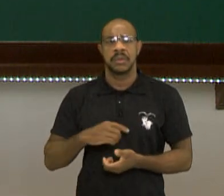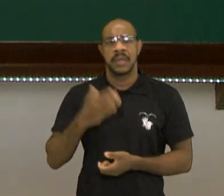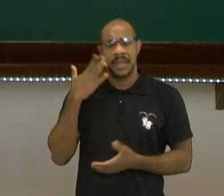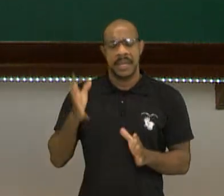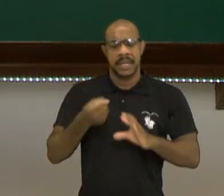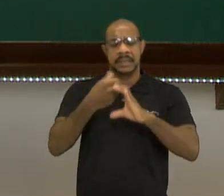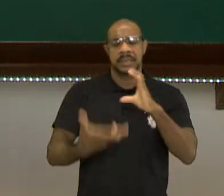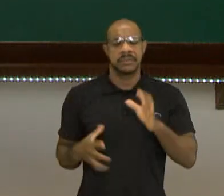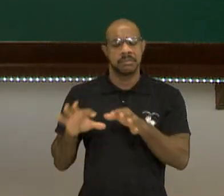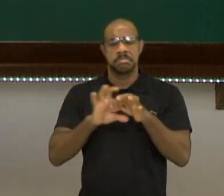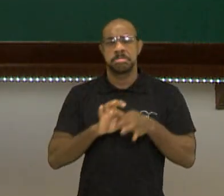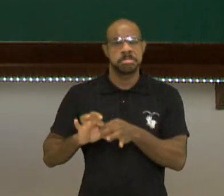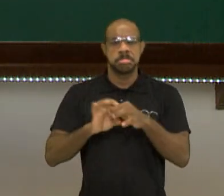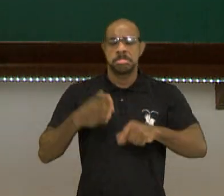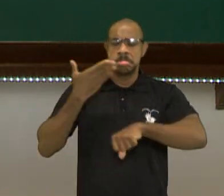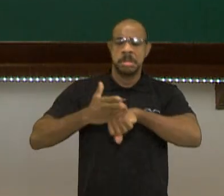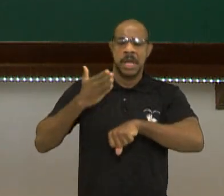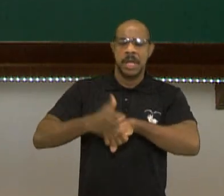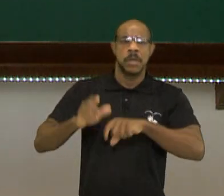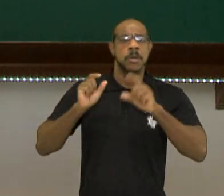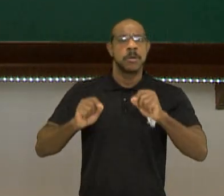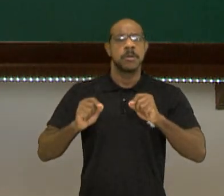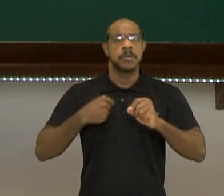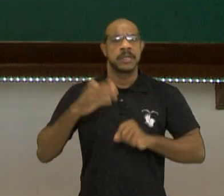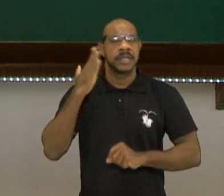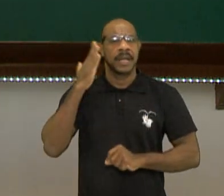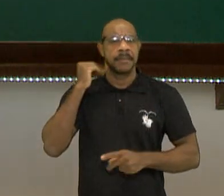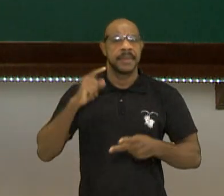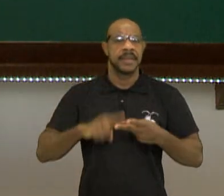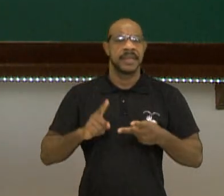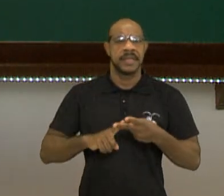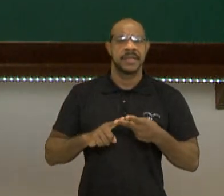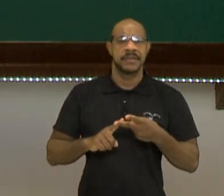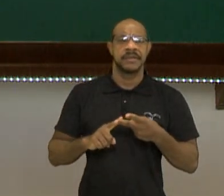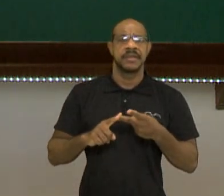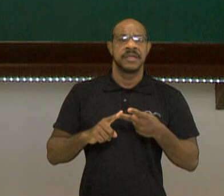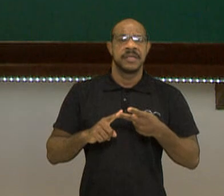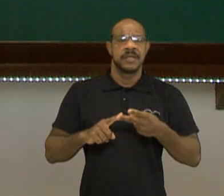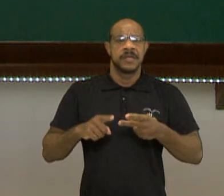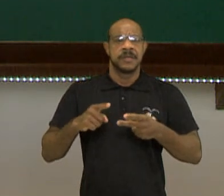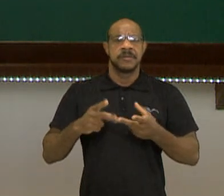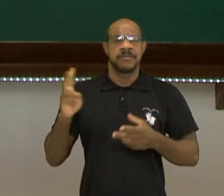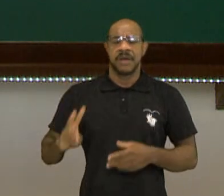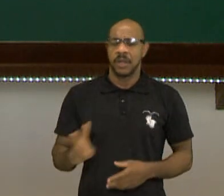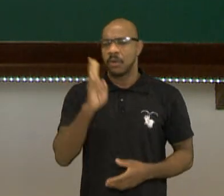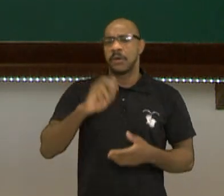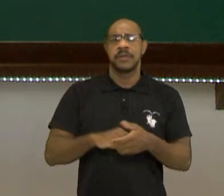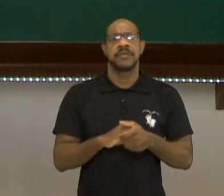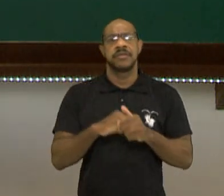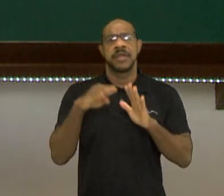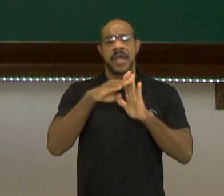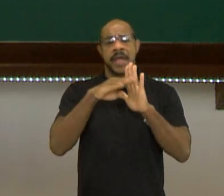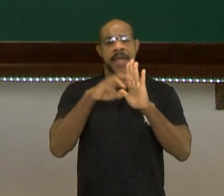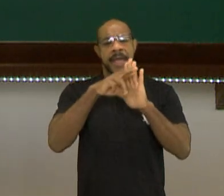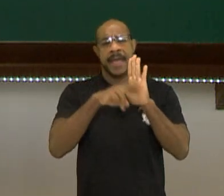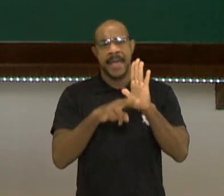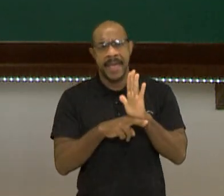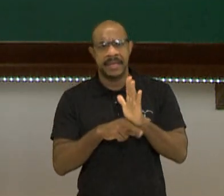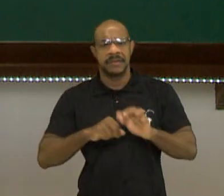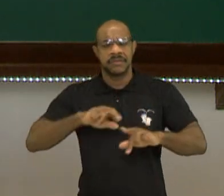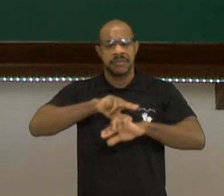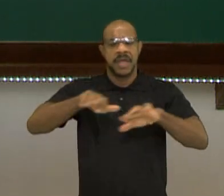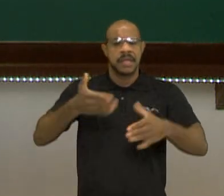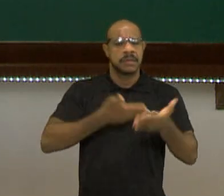de conjunto de práticas, de saberes, de valores e de normas em diversas